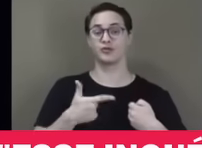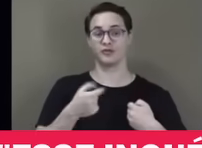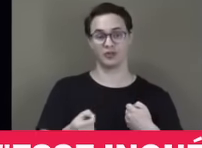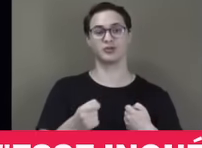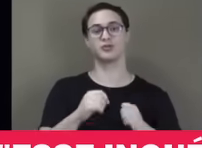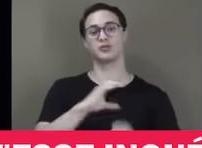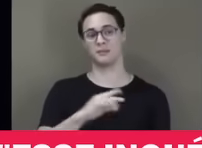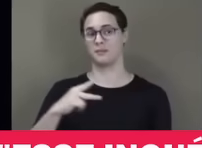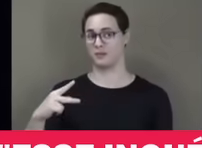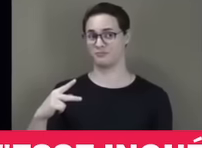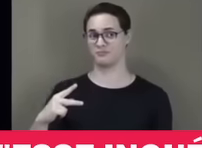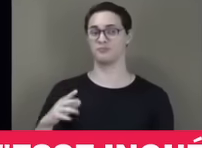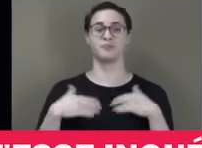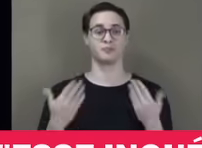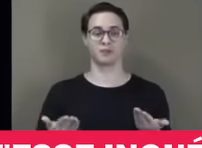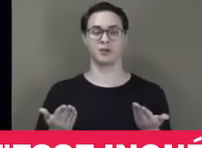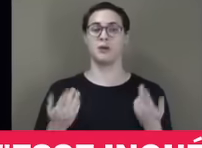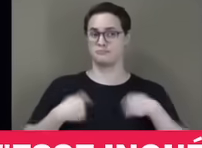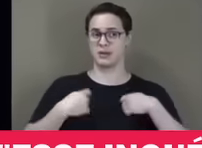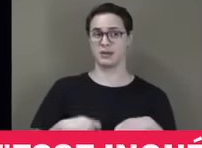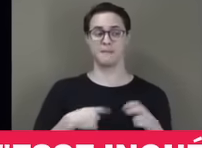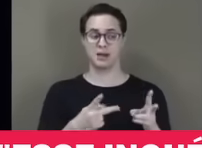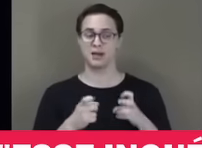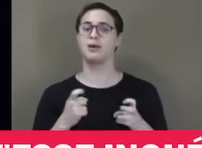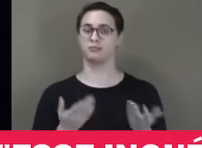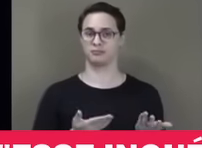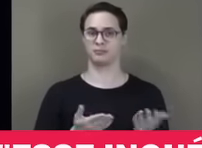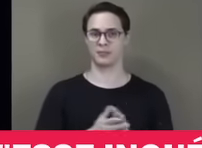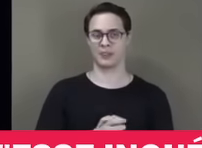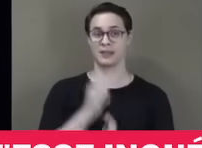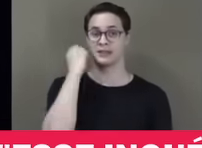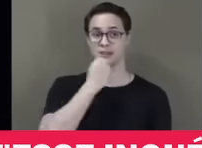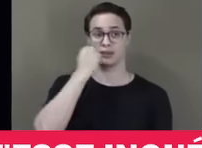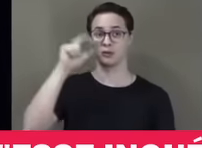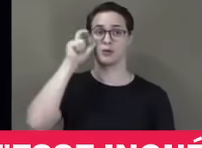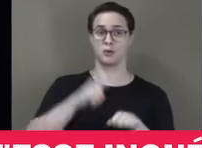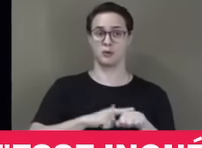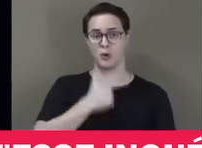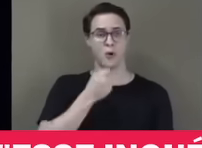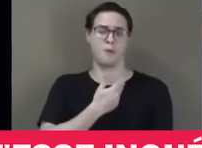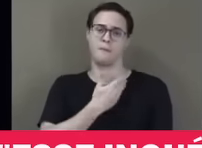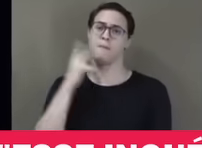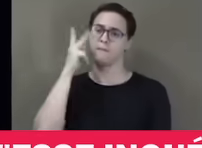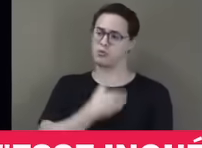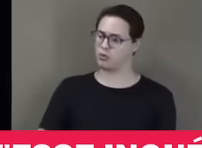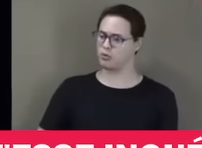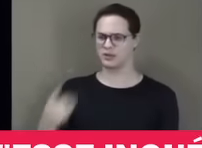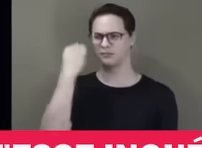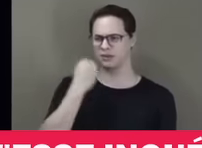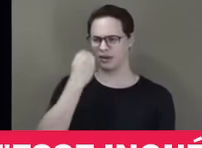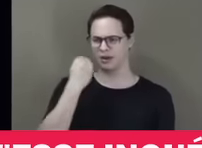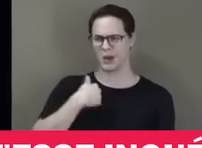pode concordar ou discordar, mas não pretender que um juiz descumpra a lei. O senador Espiridião, homem público experiente, eu era criancinha, ele já